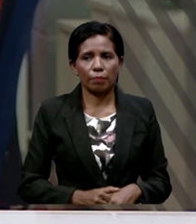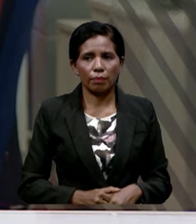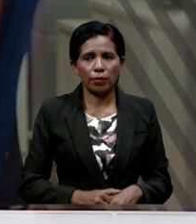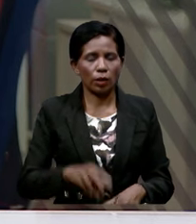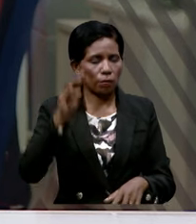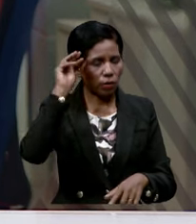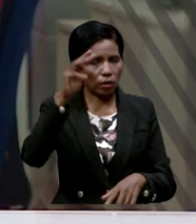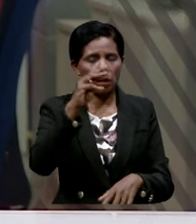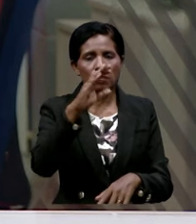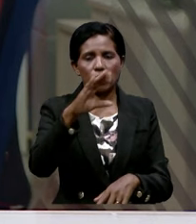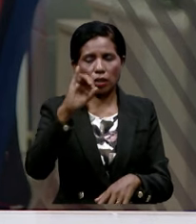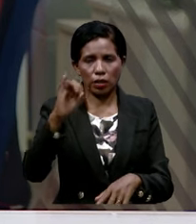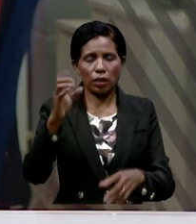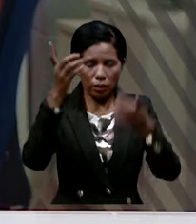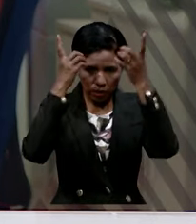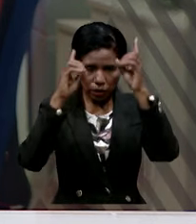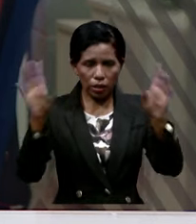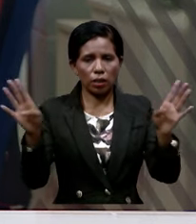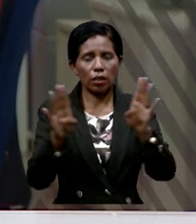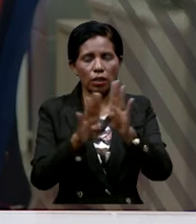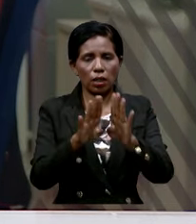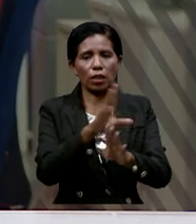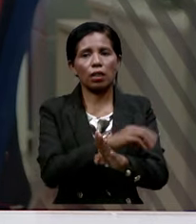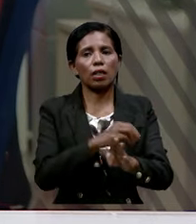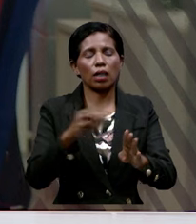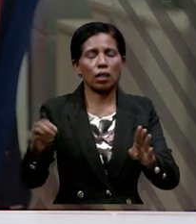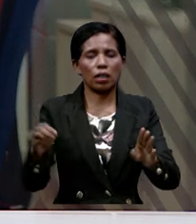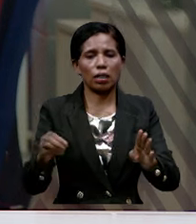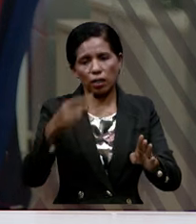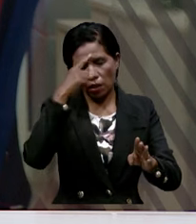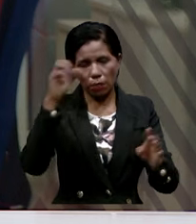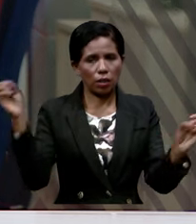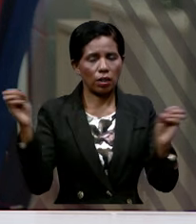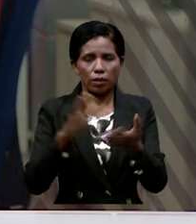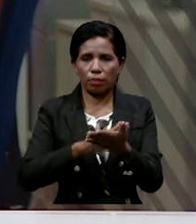Ministério do Comércio e Indústria de Siritaca, Provisão Armazém Prefeito, Tambalá e Gênio.